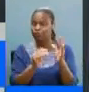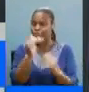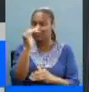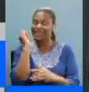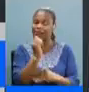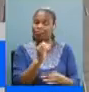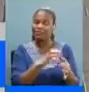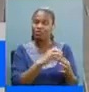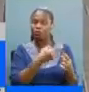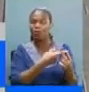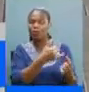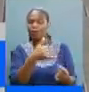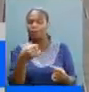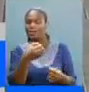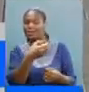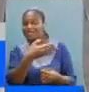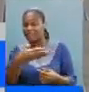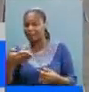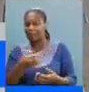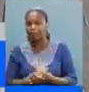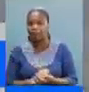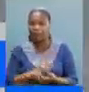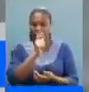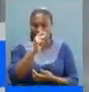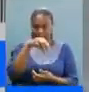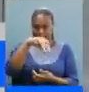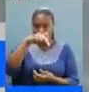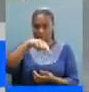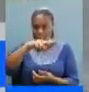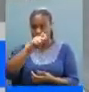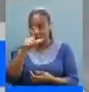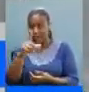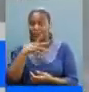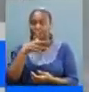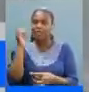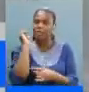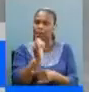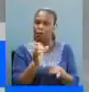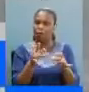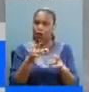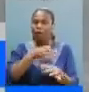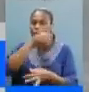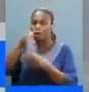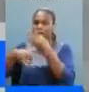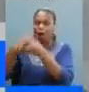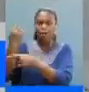a 2017. Emanuel Moreno afirma que os crimes contra o património representam